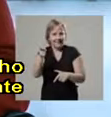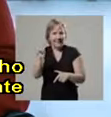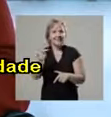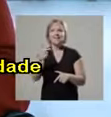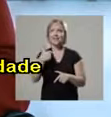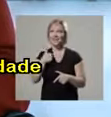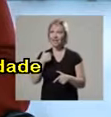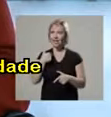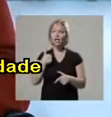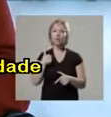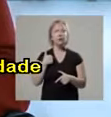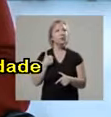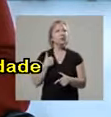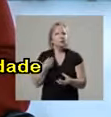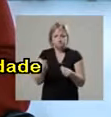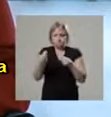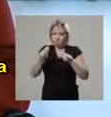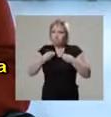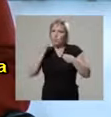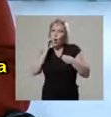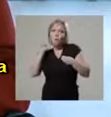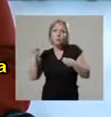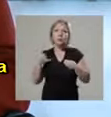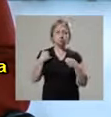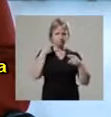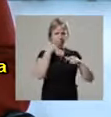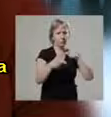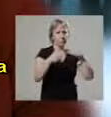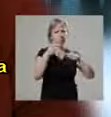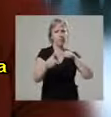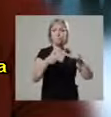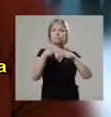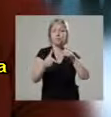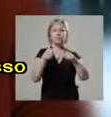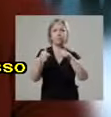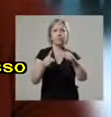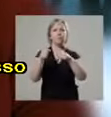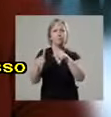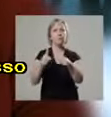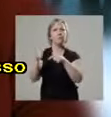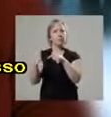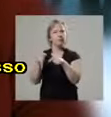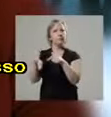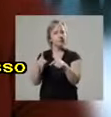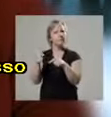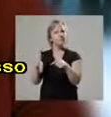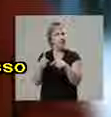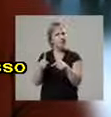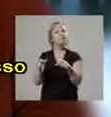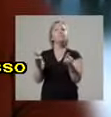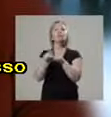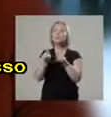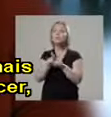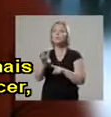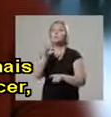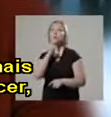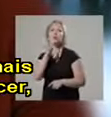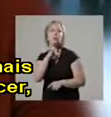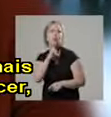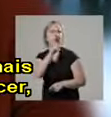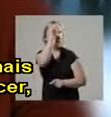bastante interessante e me deu a oportunidade de, primeiro, fazer alguma coisa, além de estar ali só fazendo o processo de